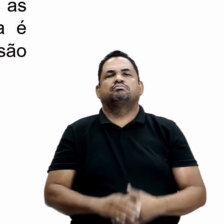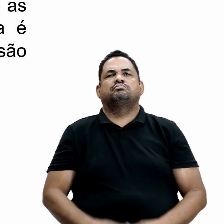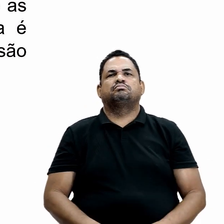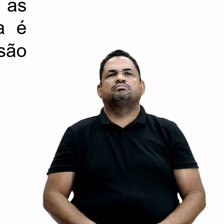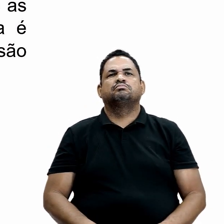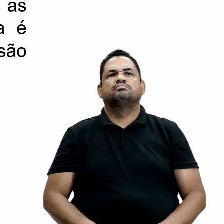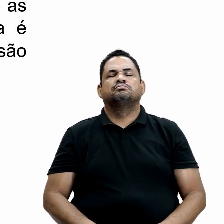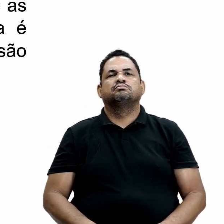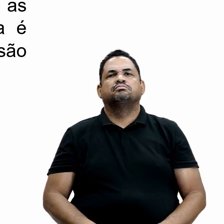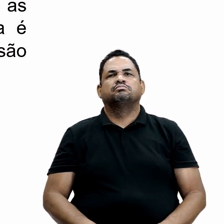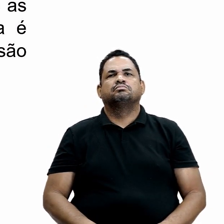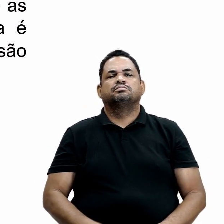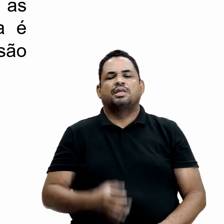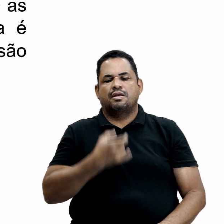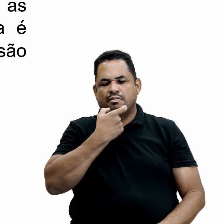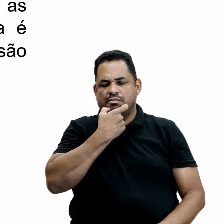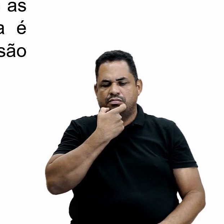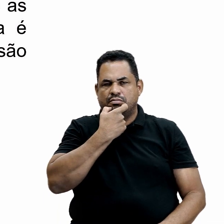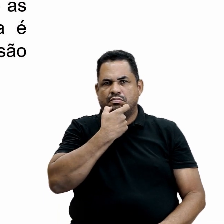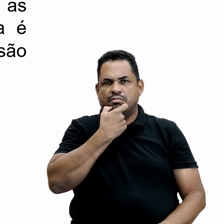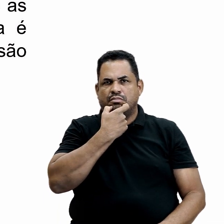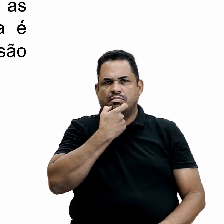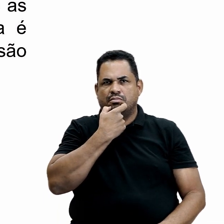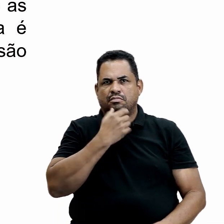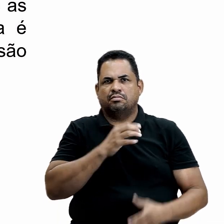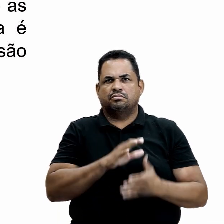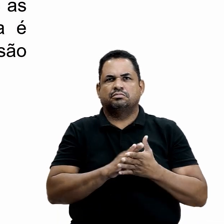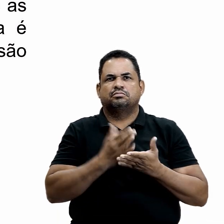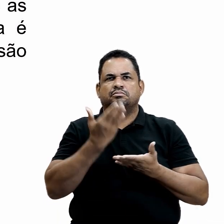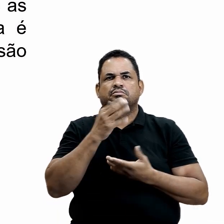em inglês, olha aí, olha as